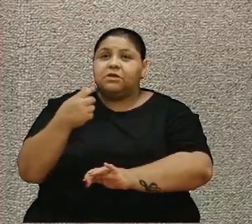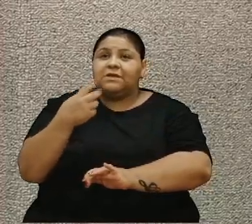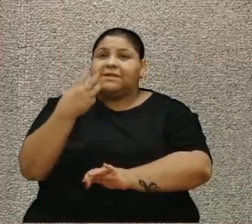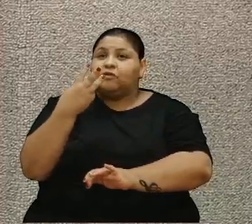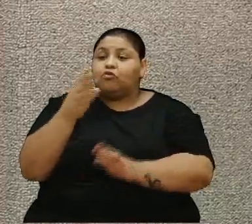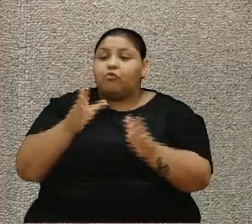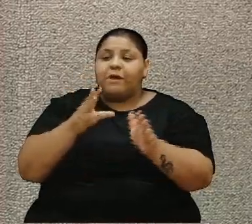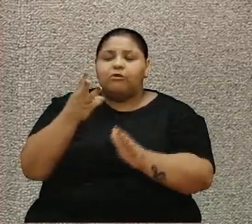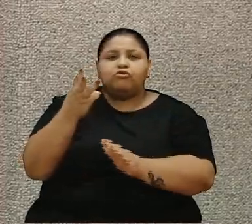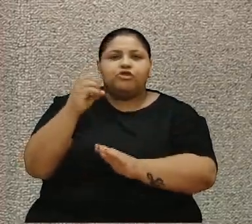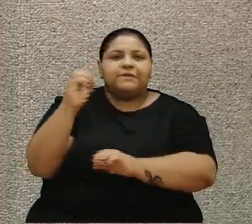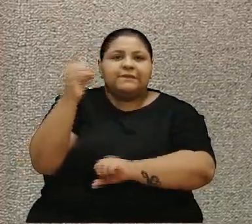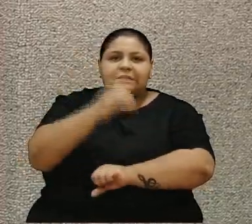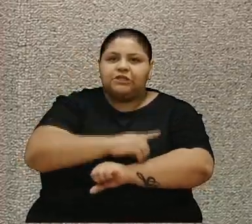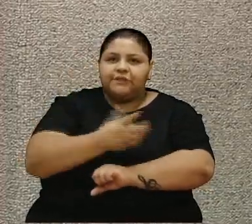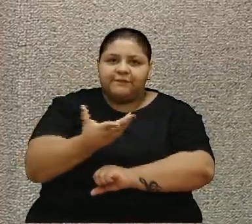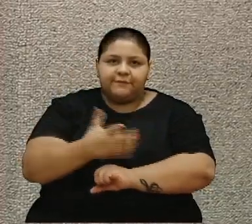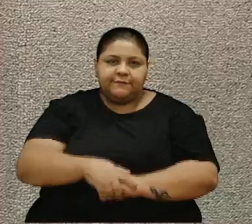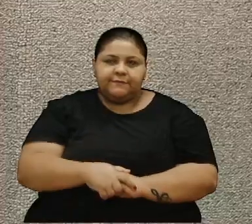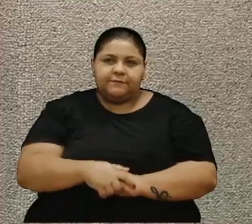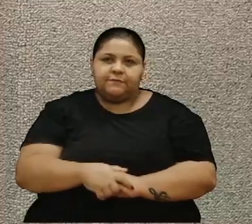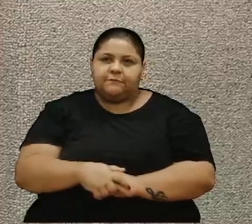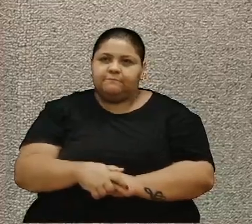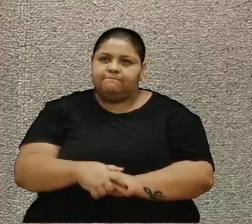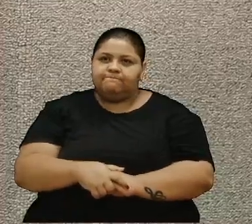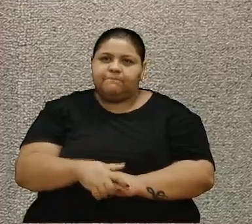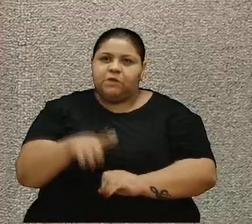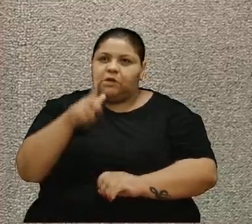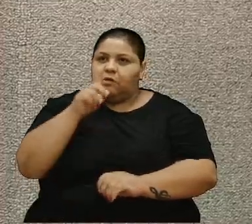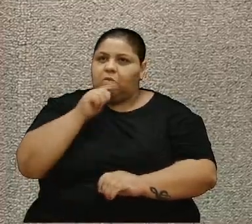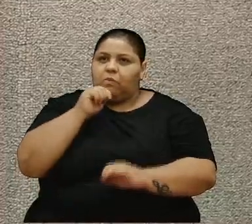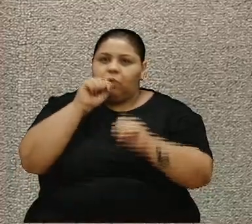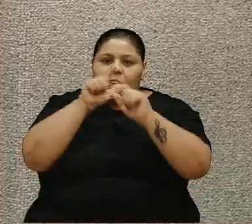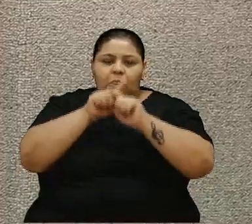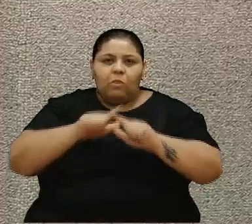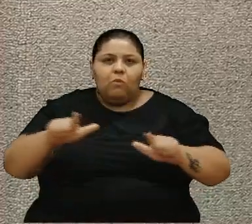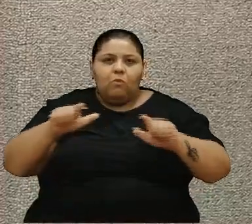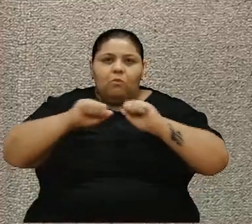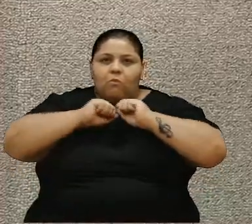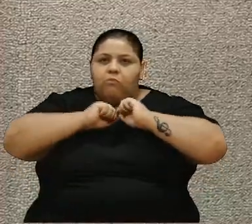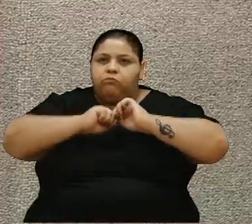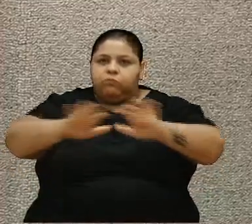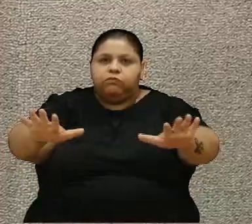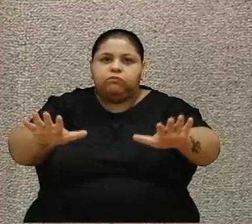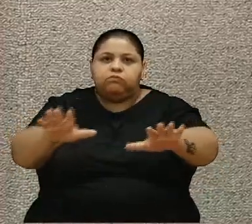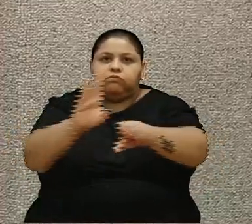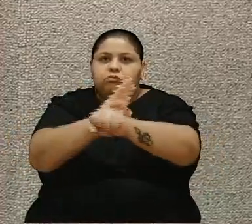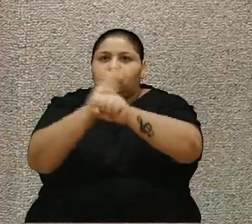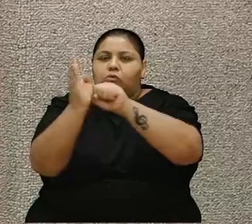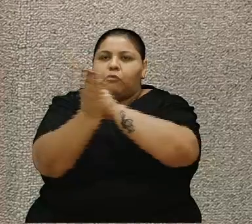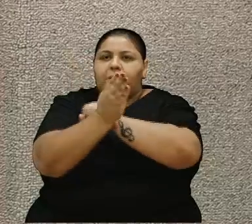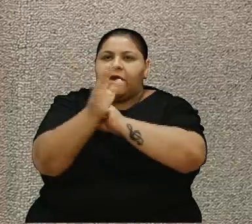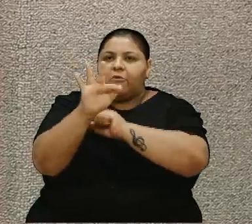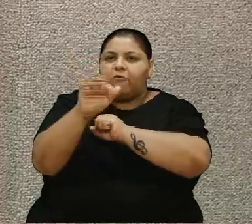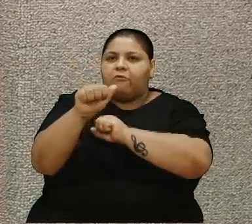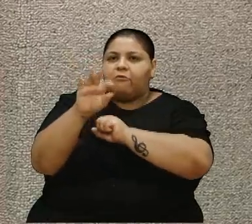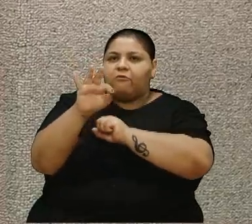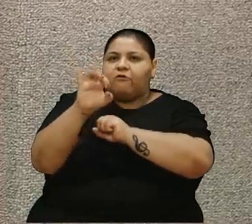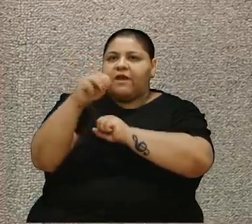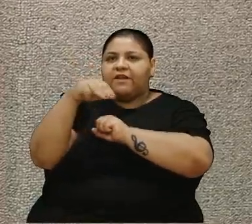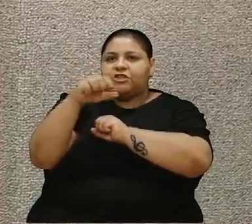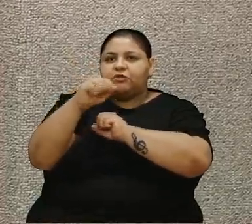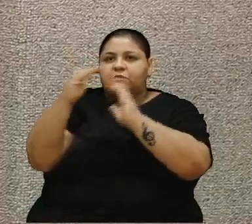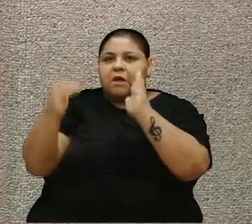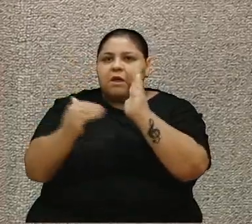dias, que literalmente varreu o hospital, o bairro Fátima Abaixo, com água